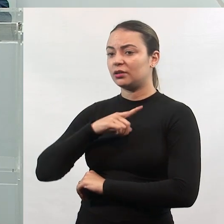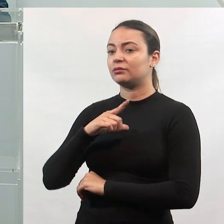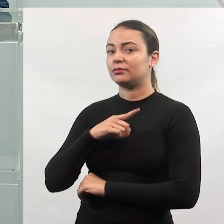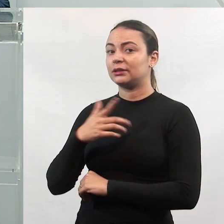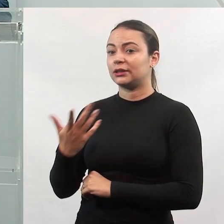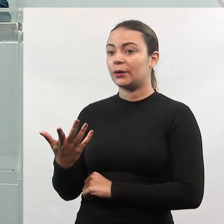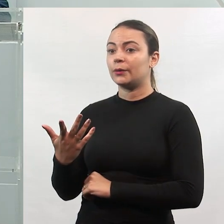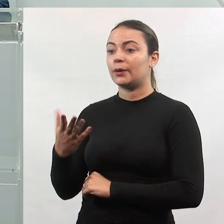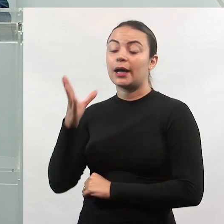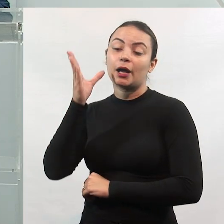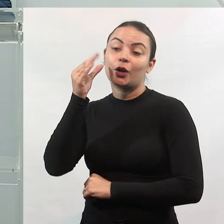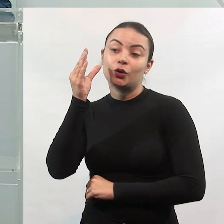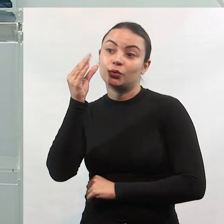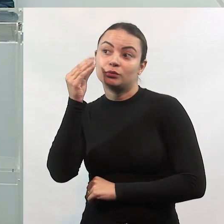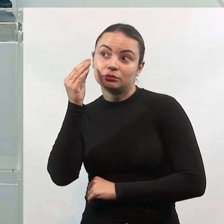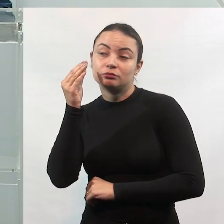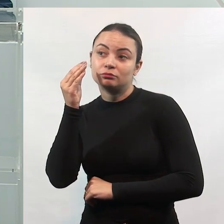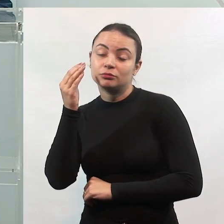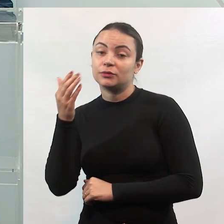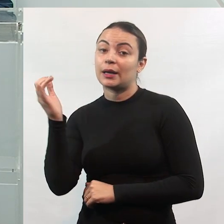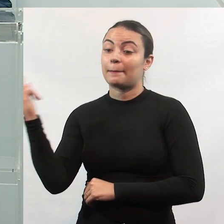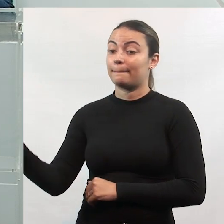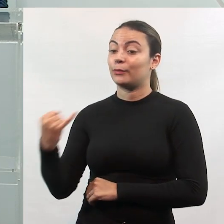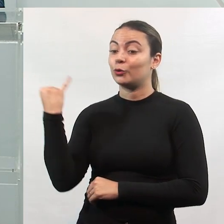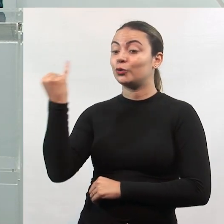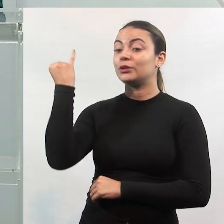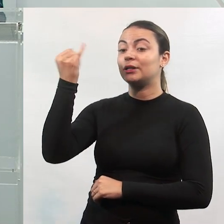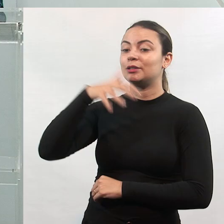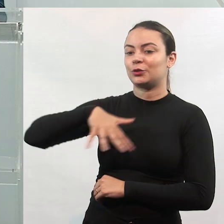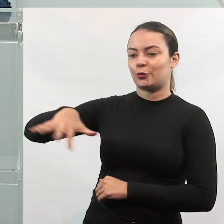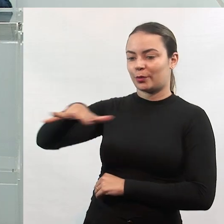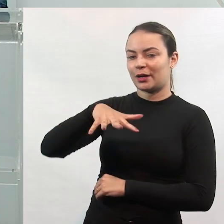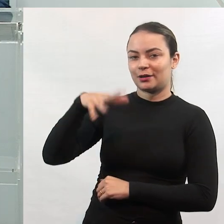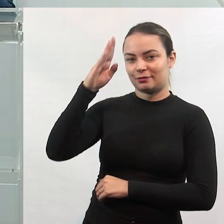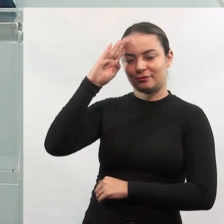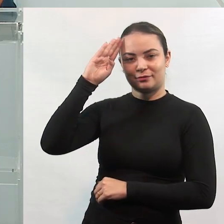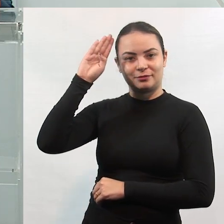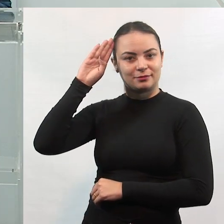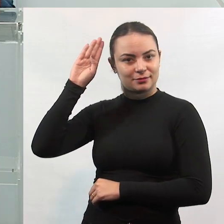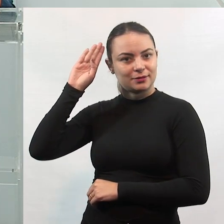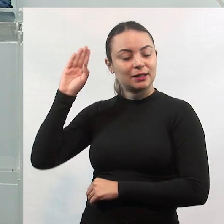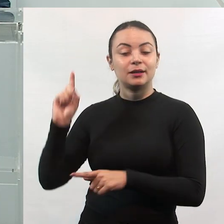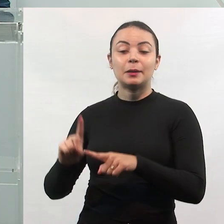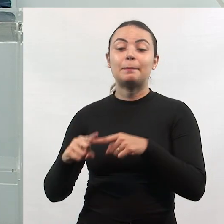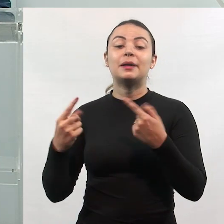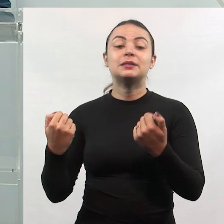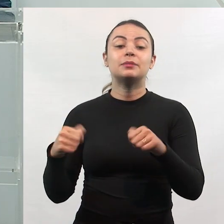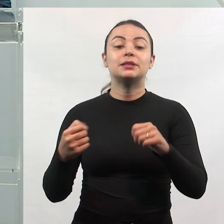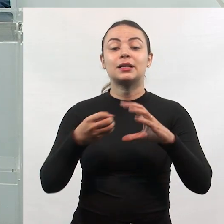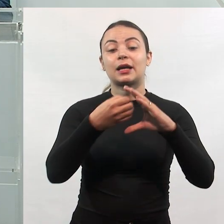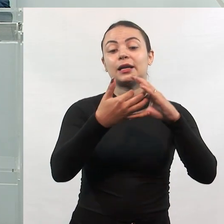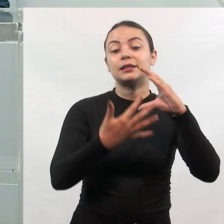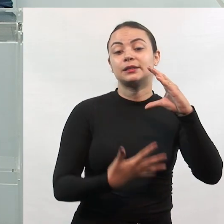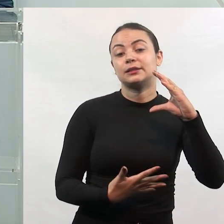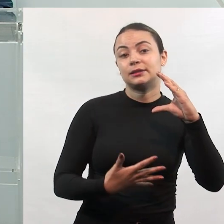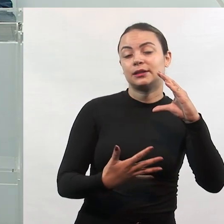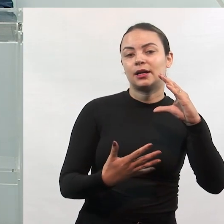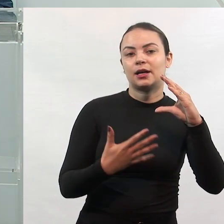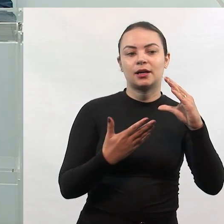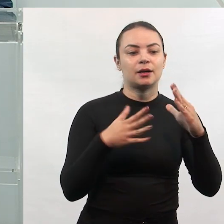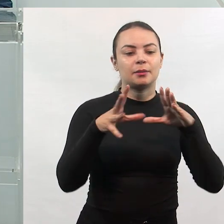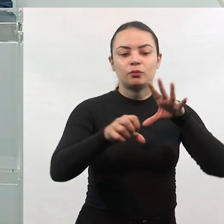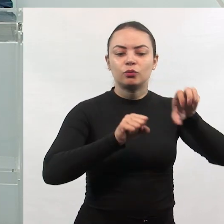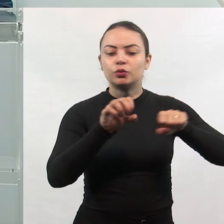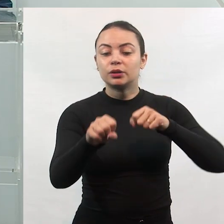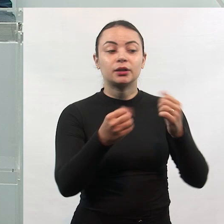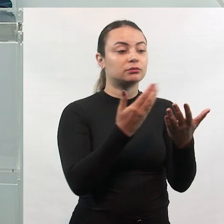de pesquisa, você precisa caracterizar esse interesse. Como que a gente faz isso? Buscando estudos sobre isso, né? Então, a gente vai ver